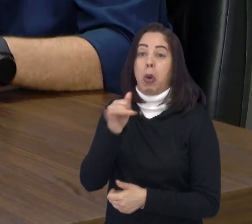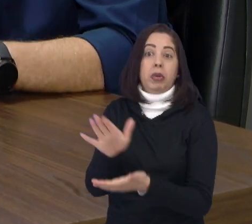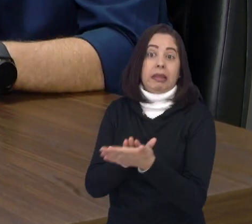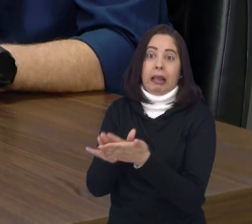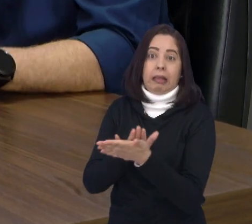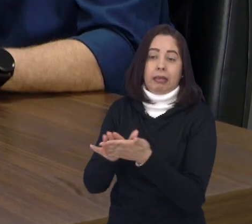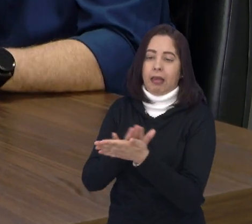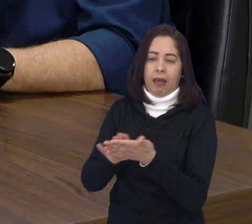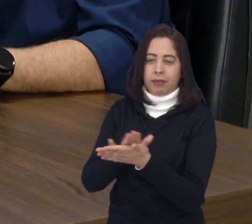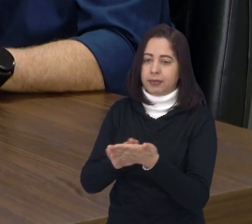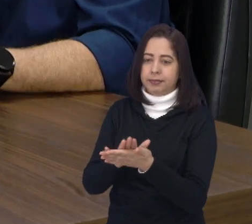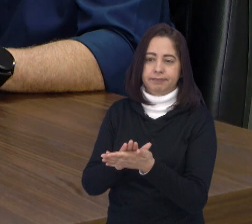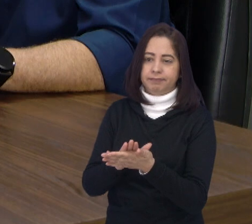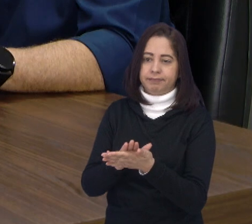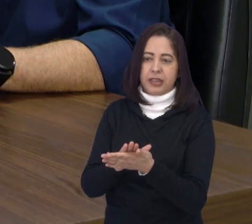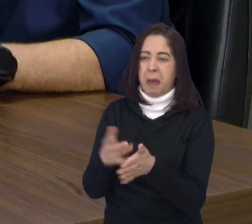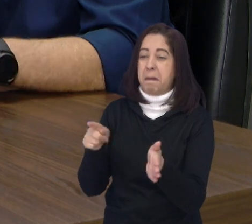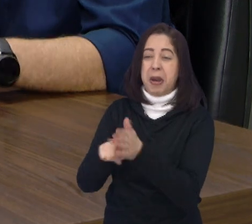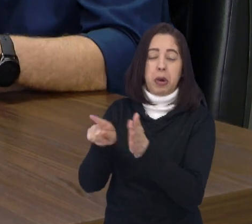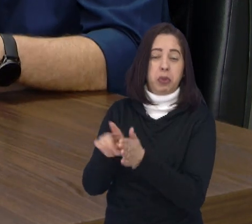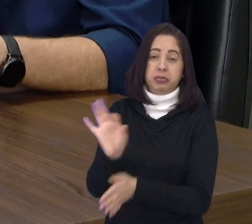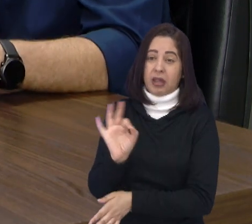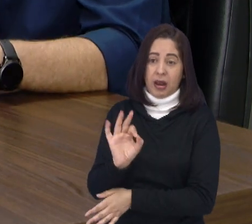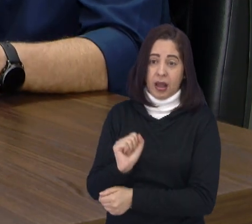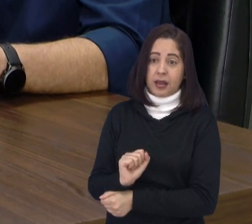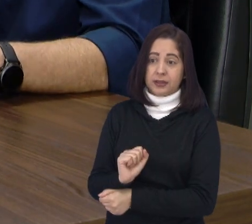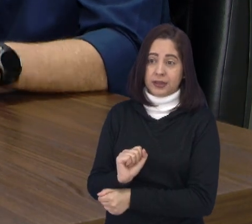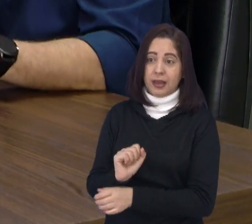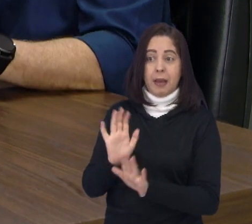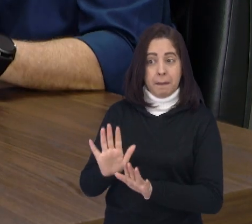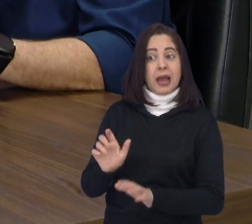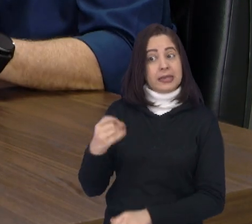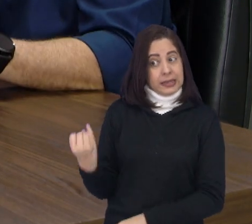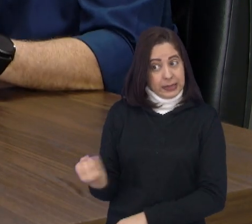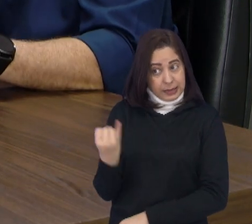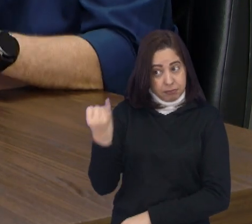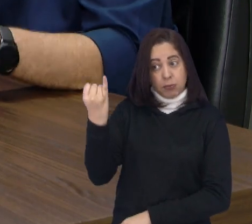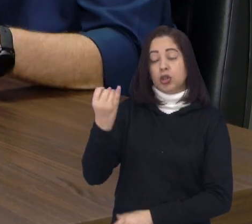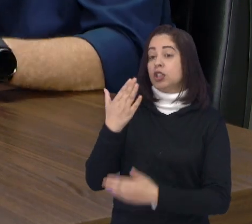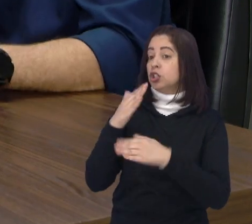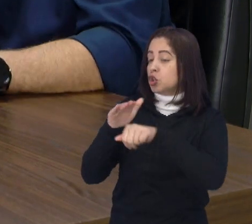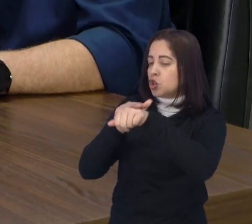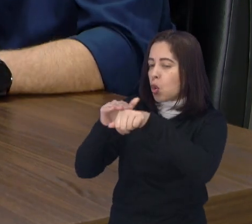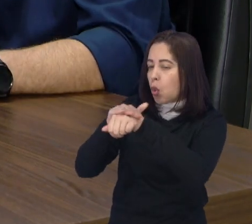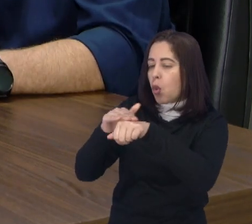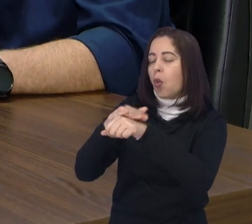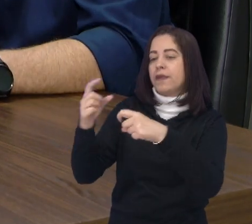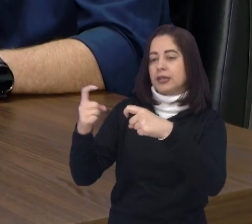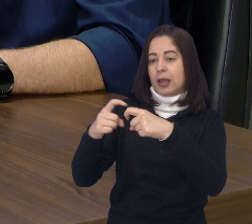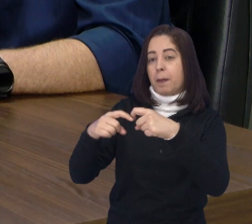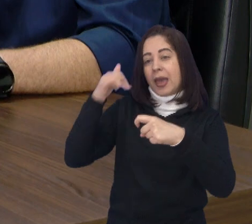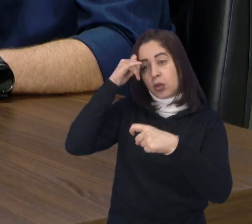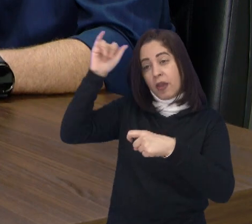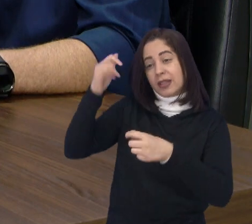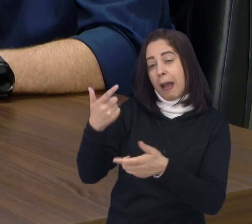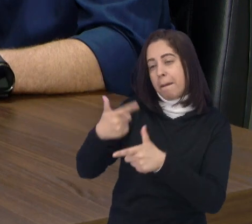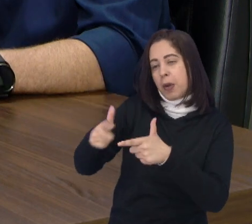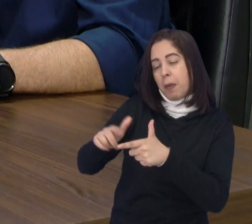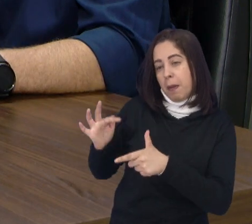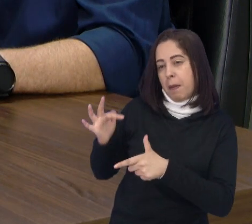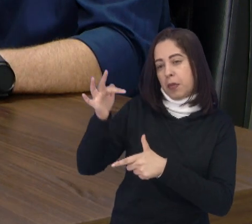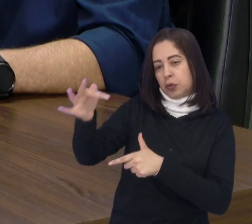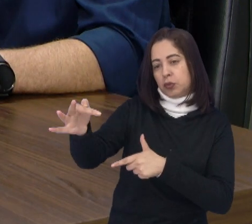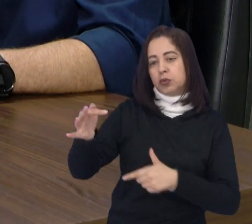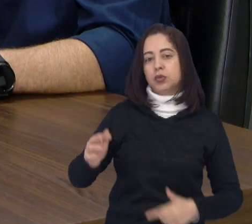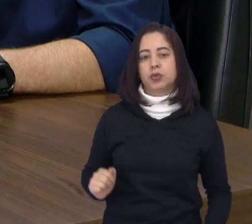as suas dúvidas, né, fica difícil para a gente conseguir acertar isso daí e evitar um problema lá no futuro.